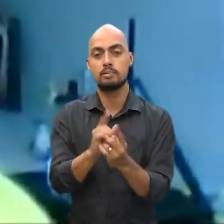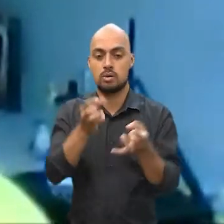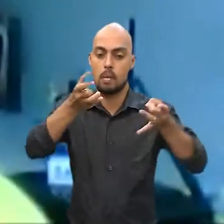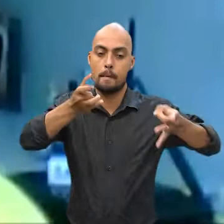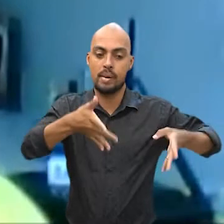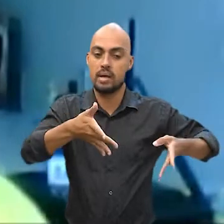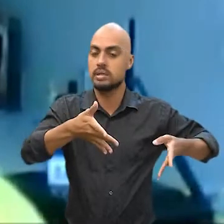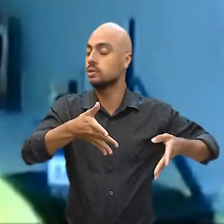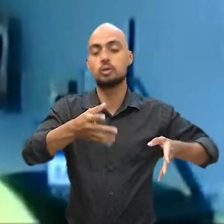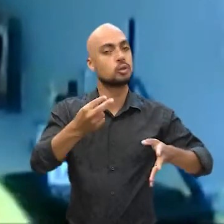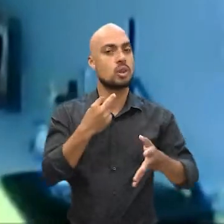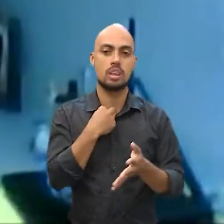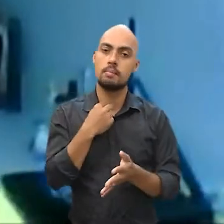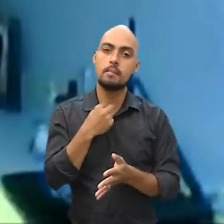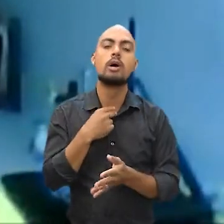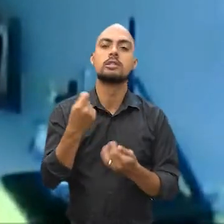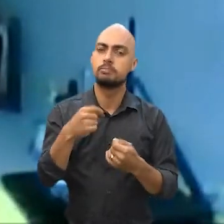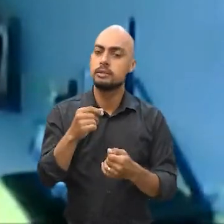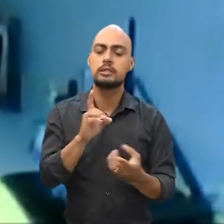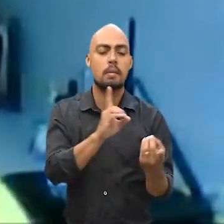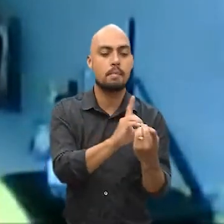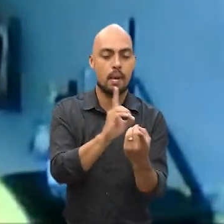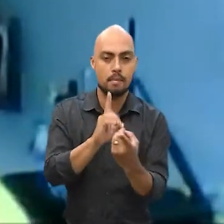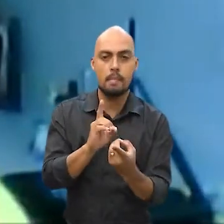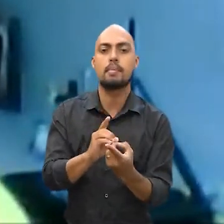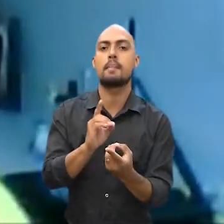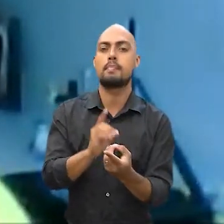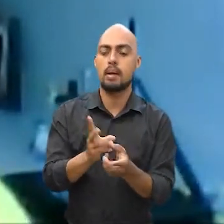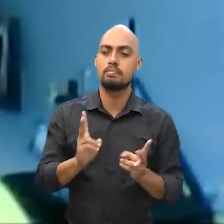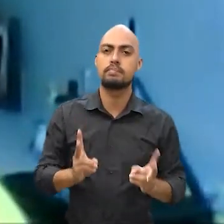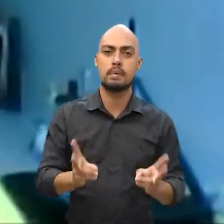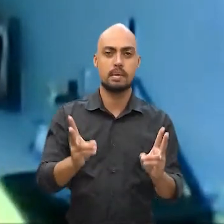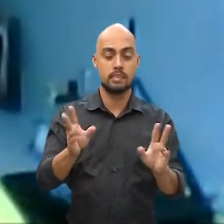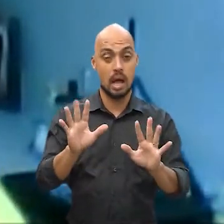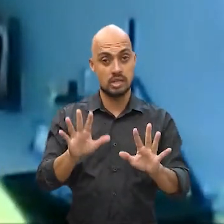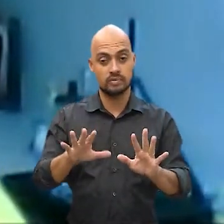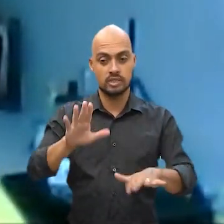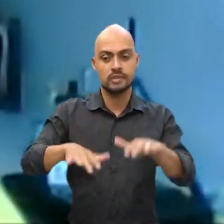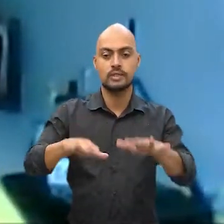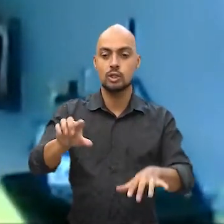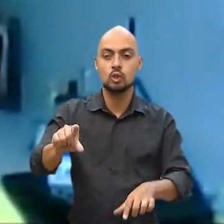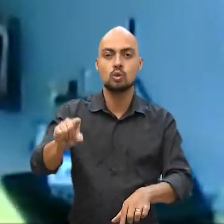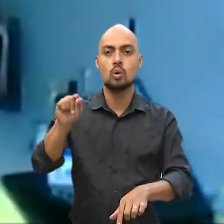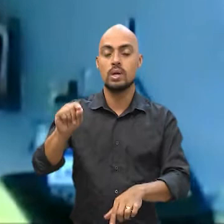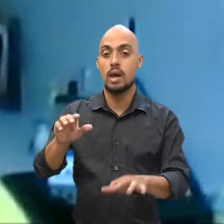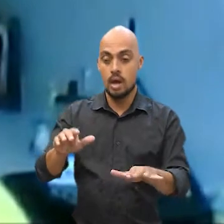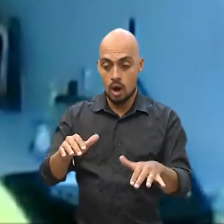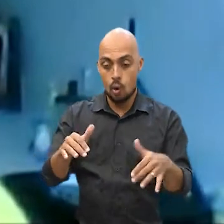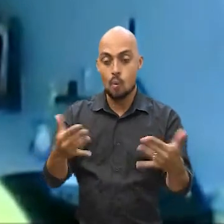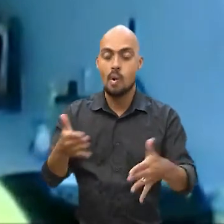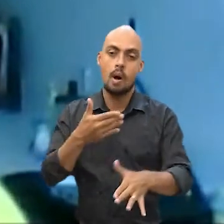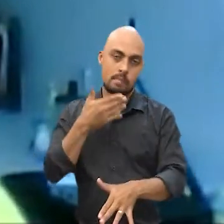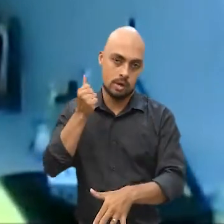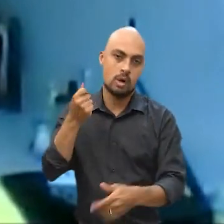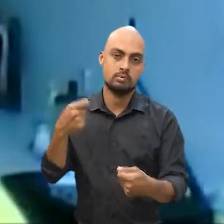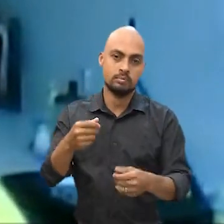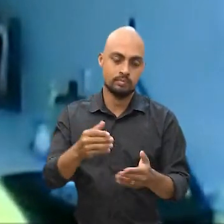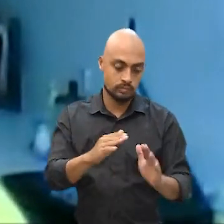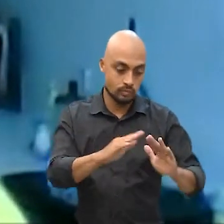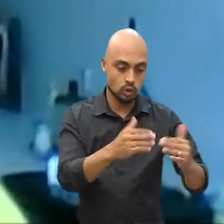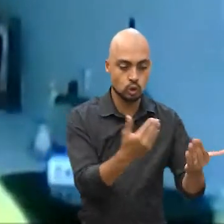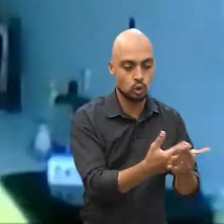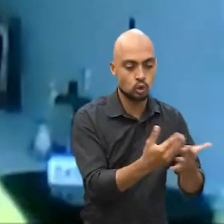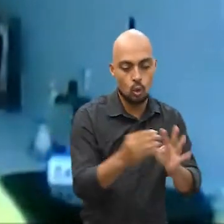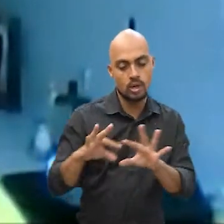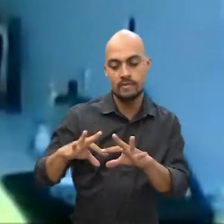eles precisam continuar acontecendo. De repente, uma escolha, qual deles dá prioridade no momento e dialogando com a escola, ver qual a